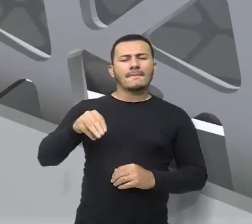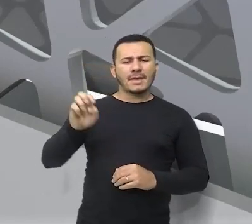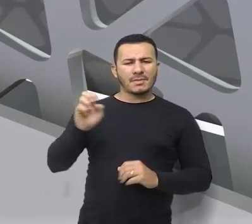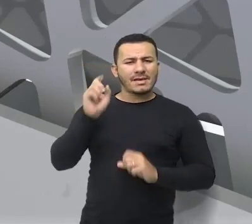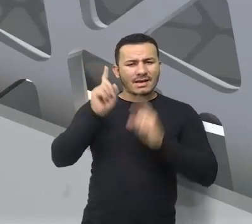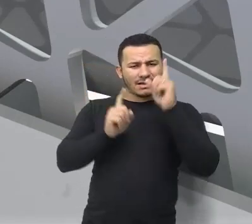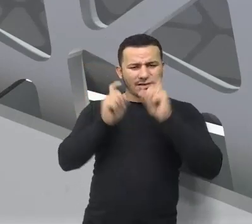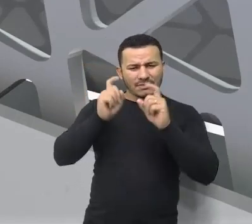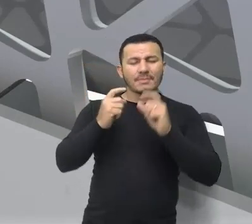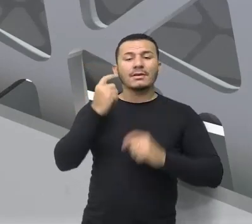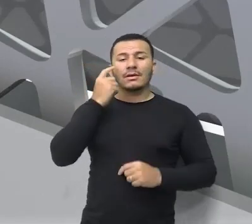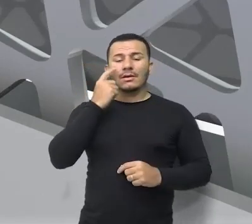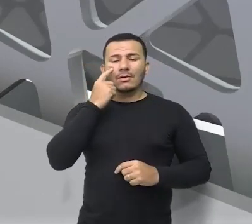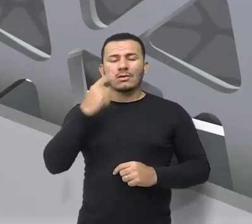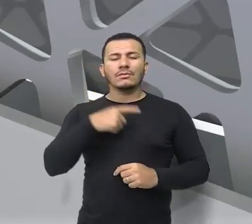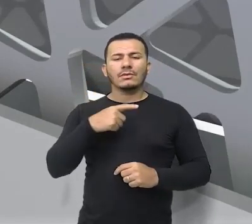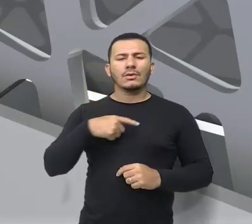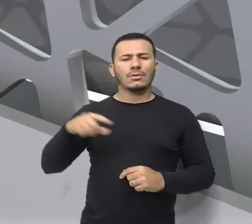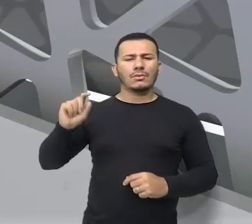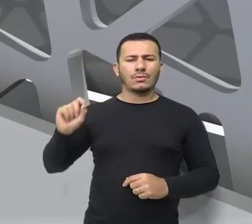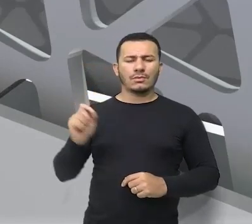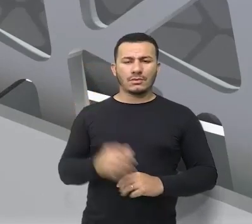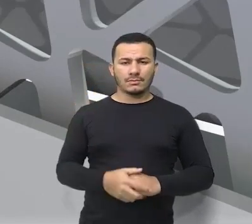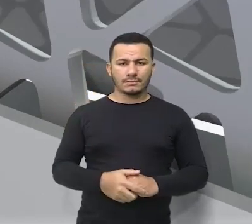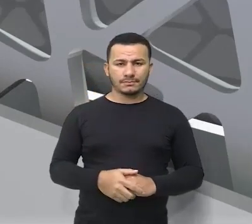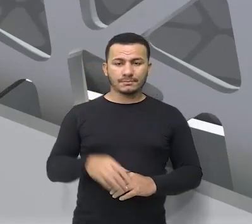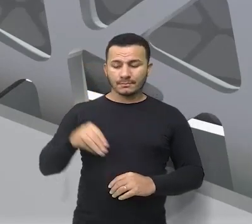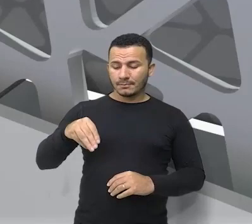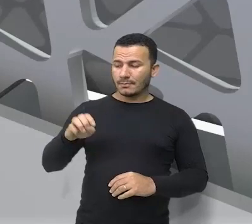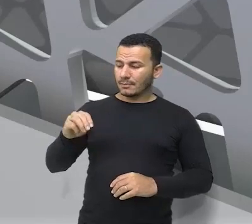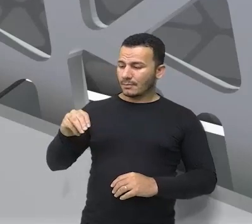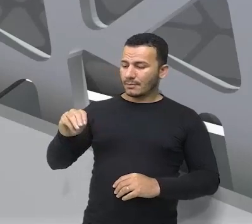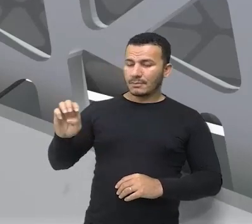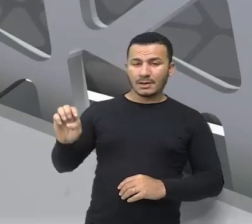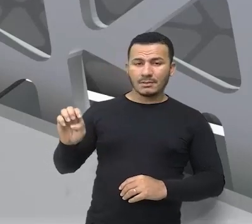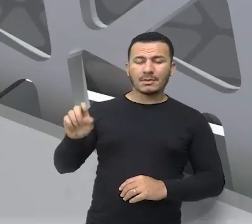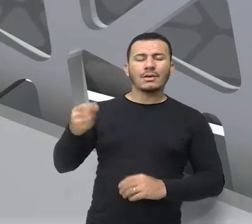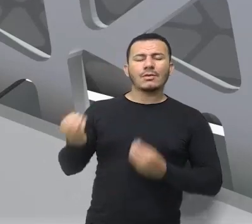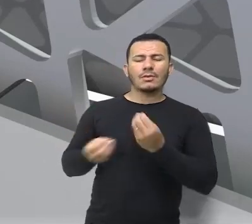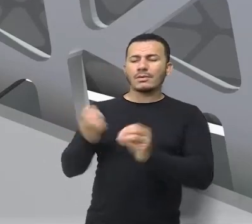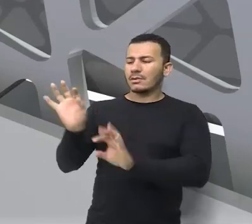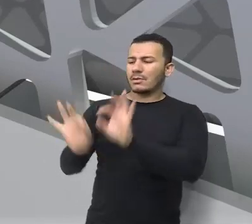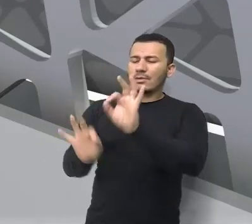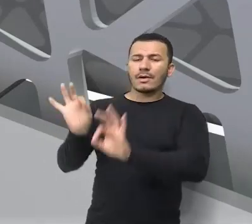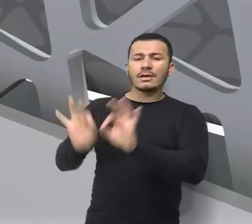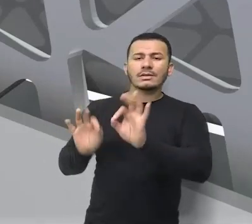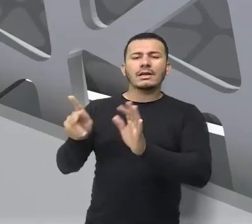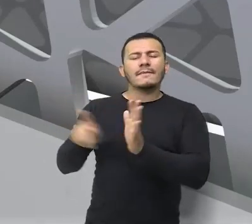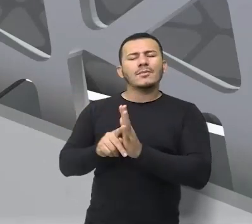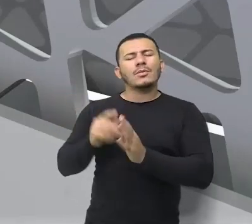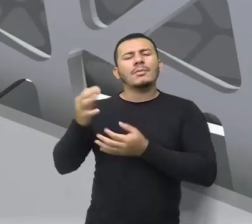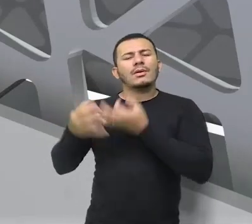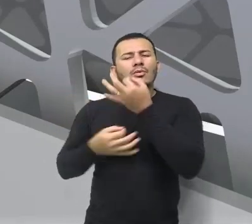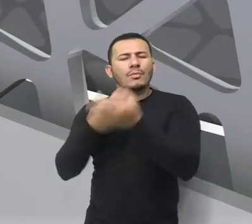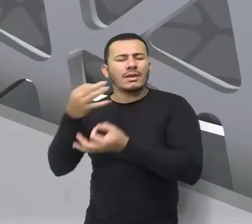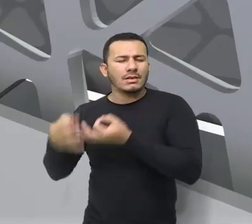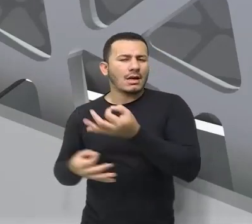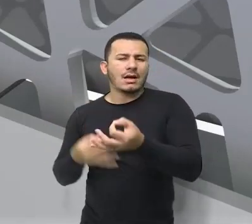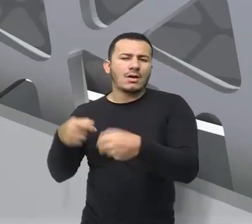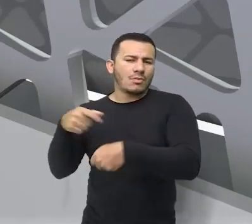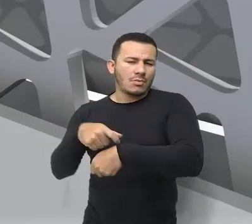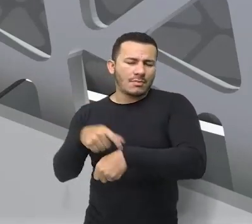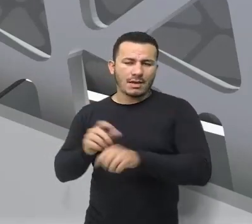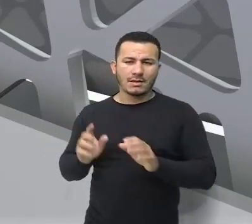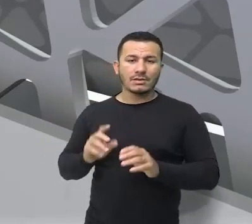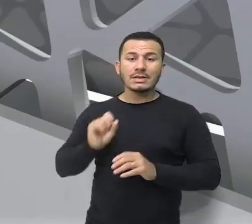importante a gente levar em consideração o seguinte, que memes, eles são produzidos muito que para comentar o momento. Tem